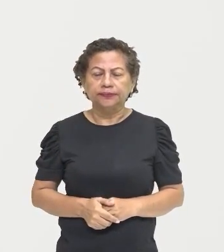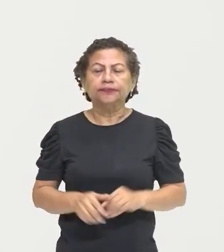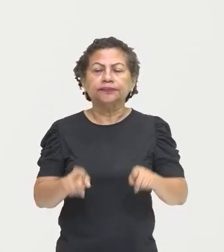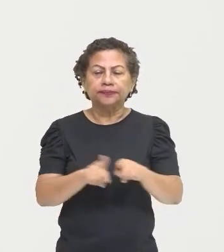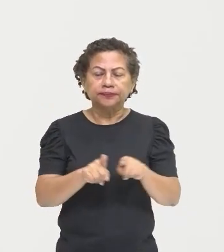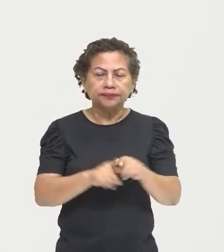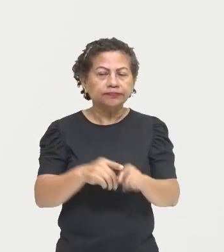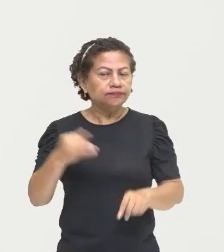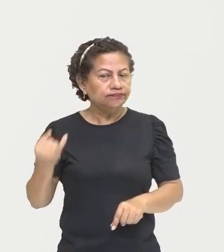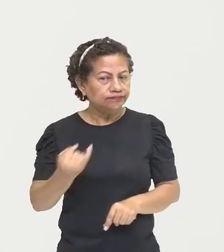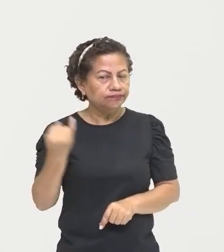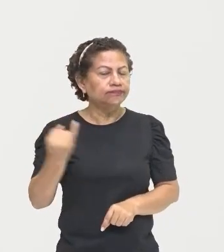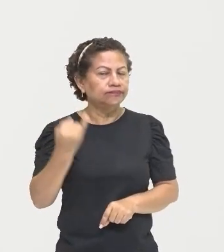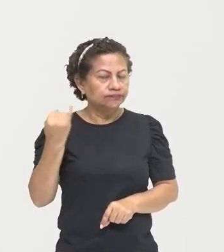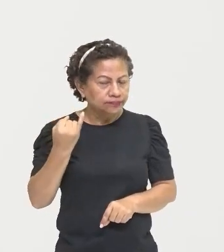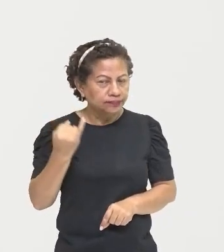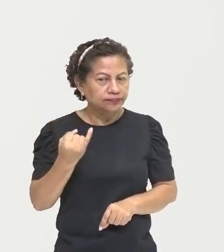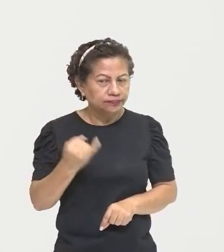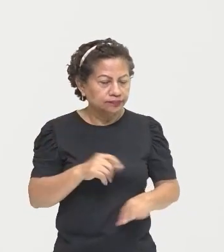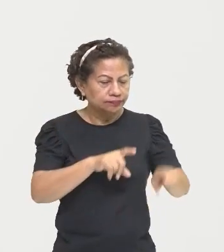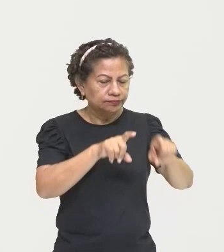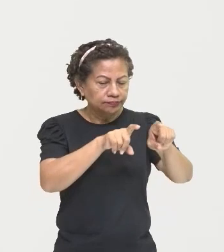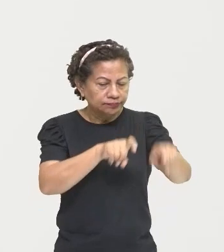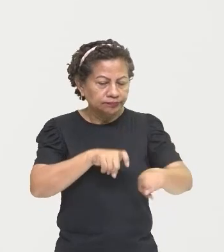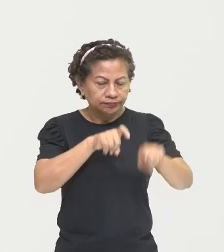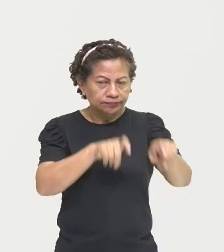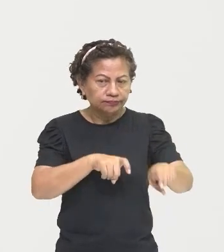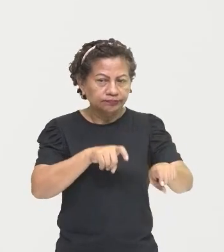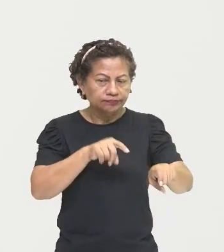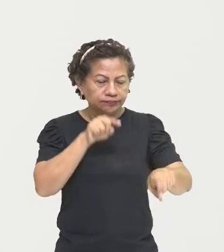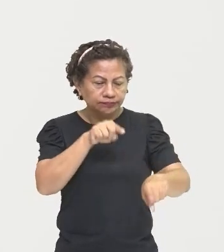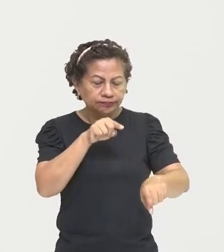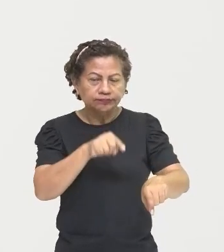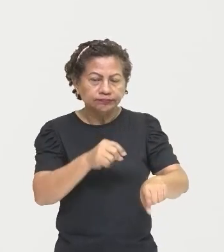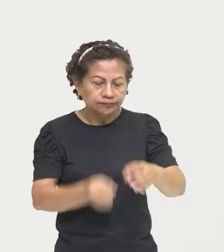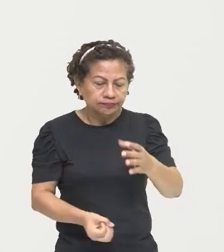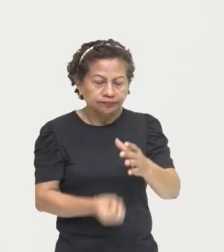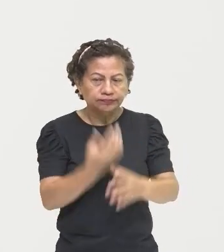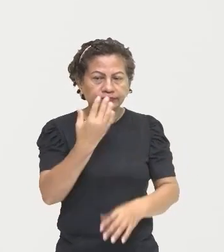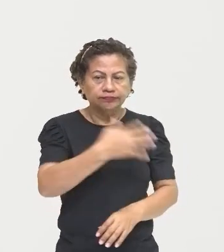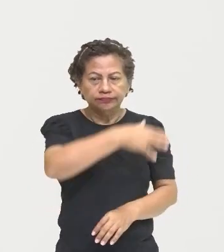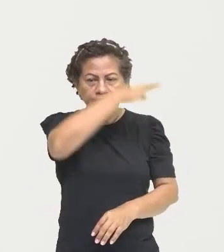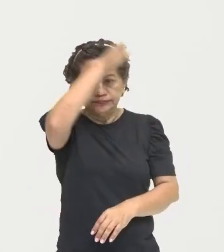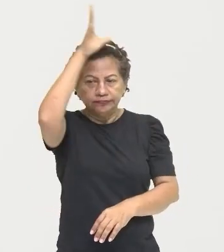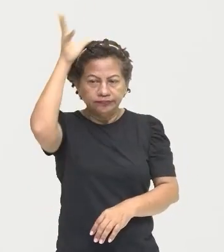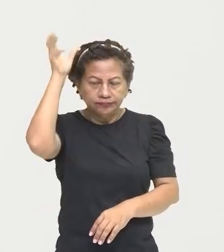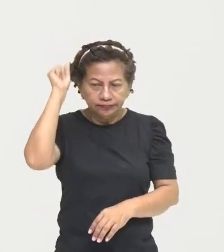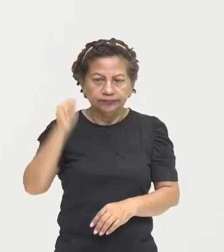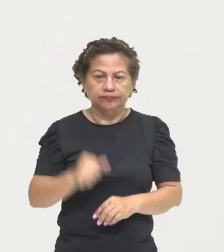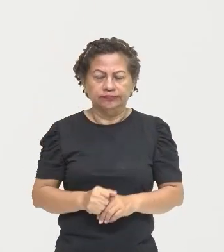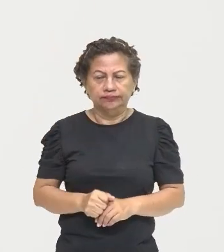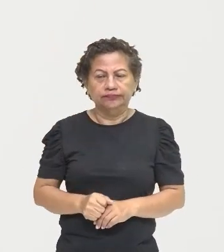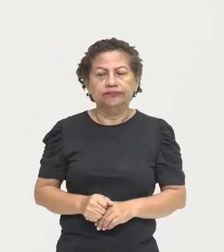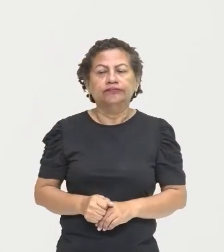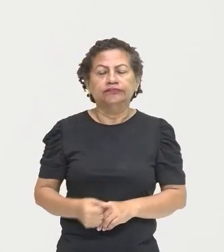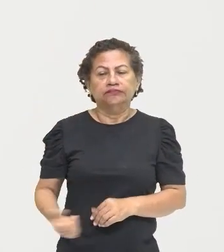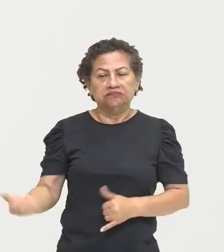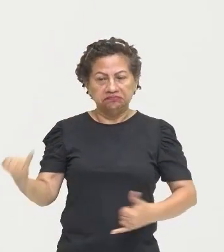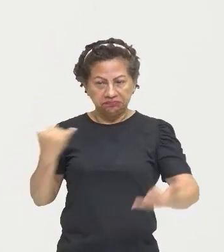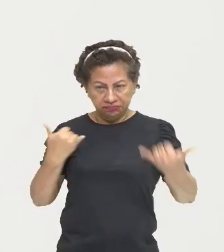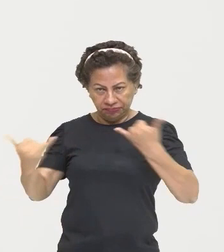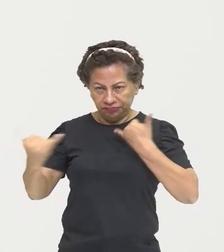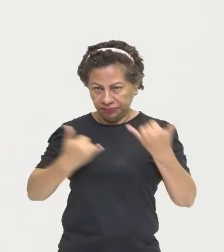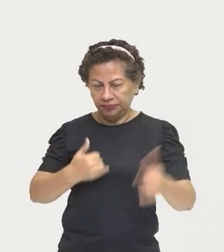das atividades econômicas desenvolvidas aqui no Amazonas, inclusive, segundo a Fundação Getúlio Vargas, é a